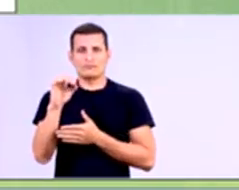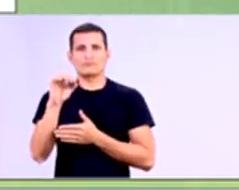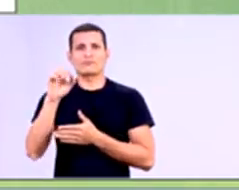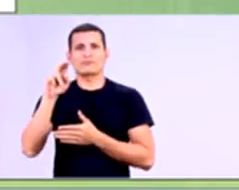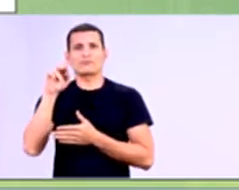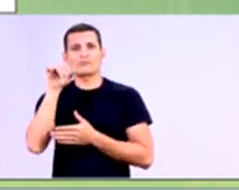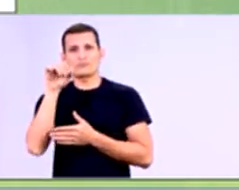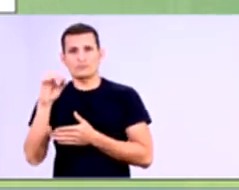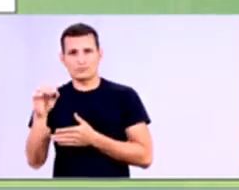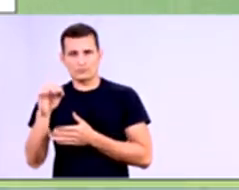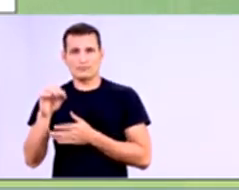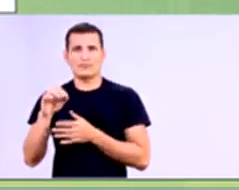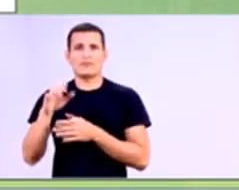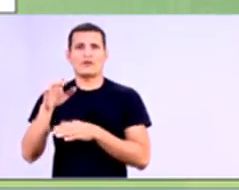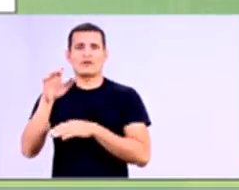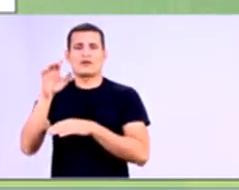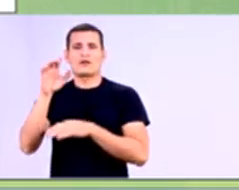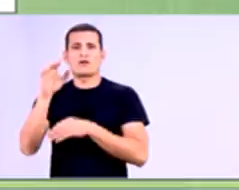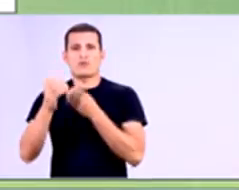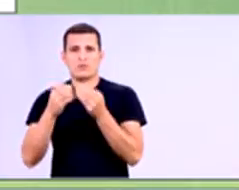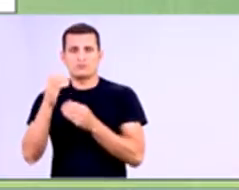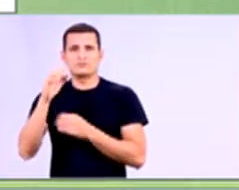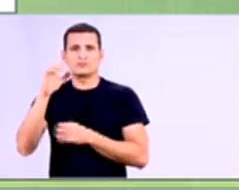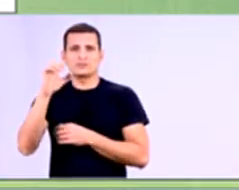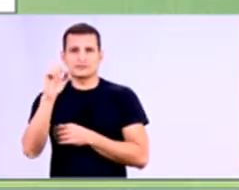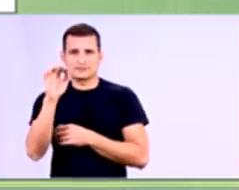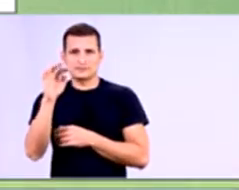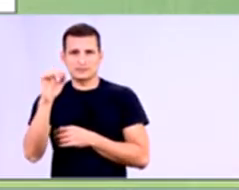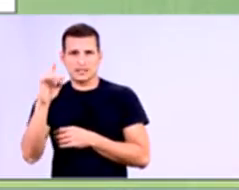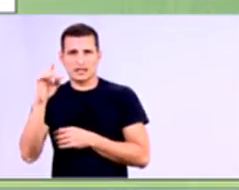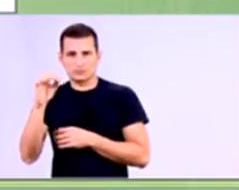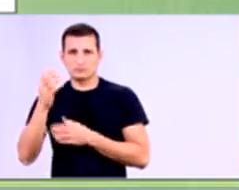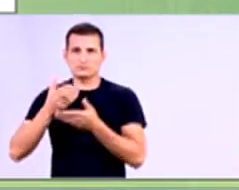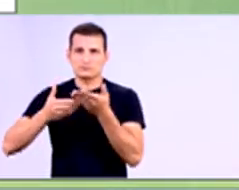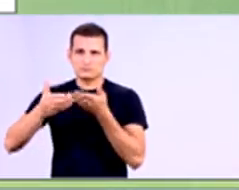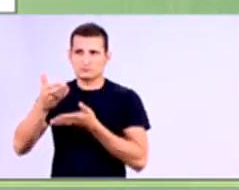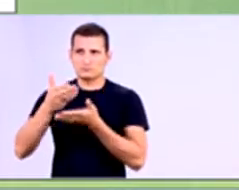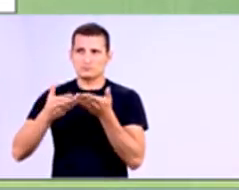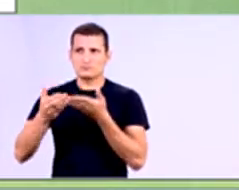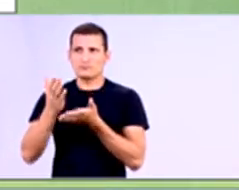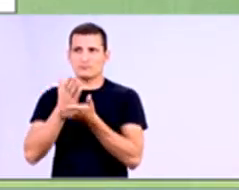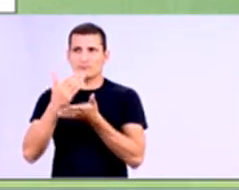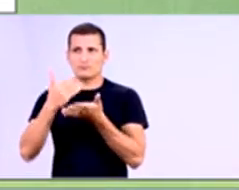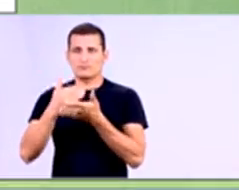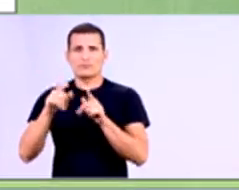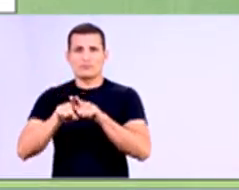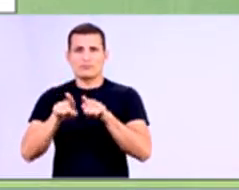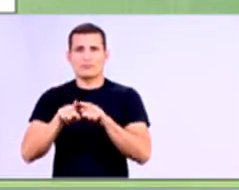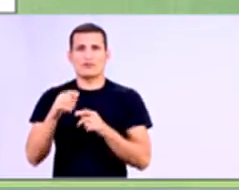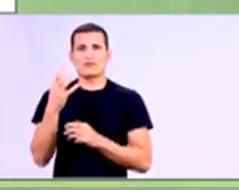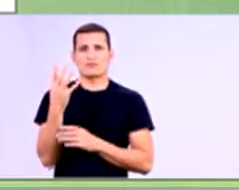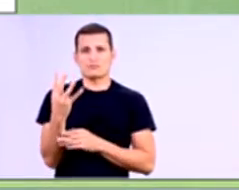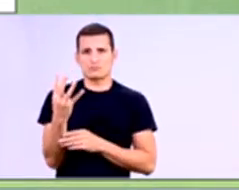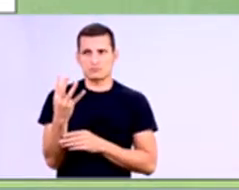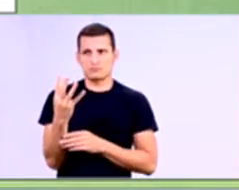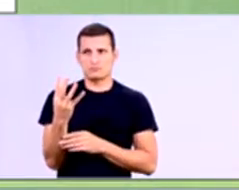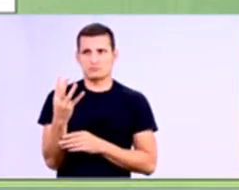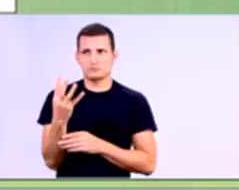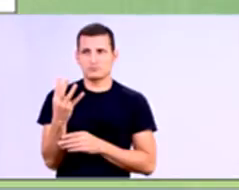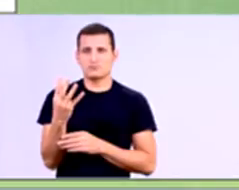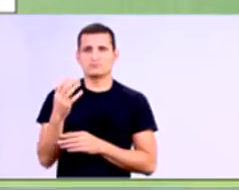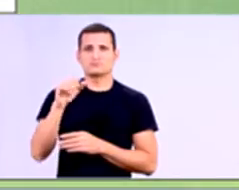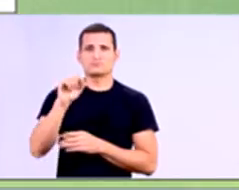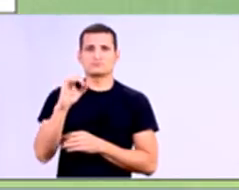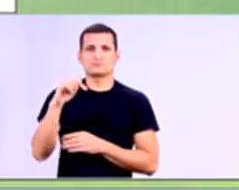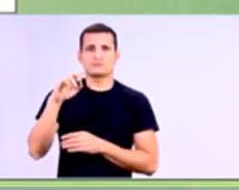e diagrama de estado. O diagrama de interação, ele subdivide também em 4 outros diagramas, que é o diagrama de